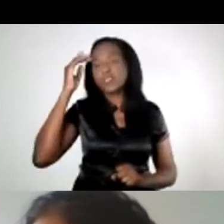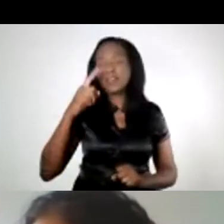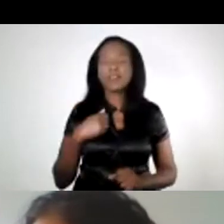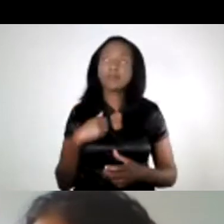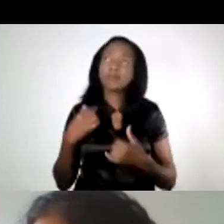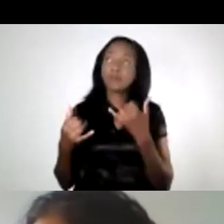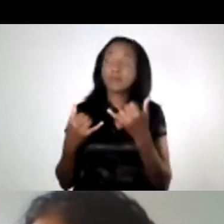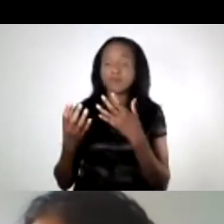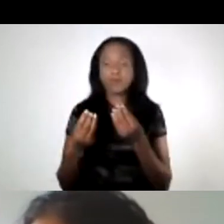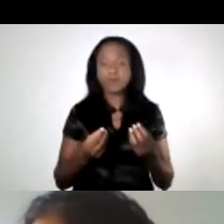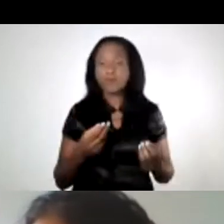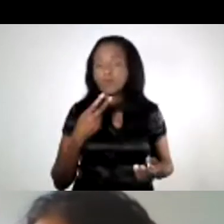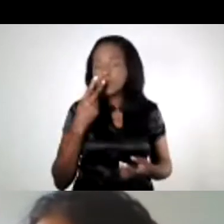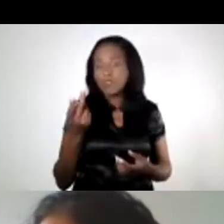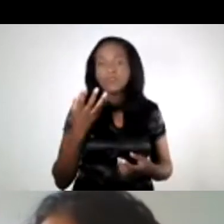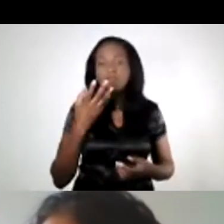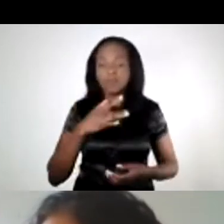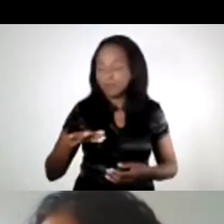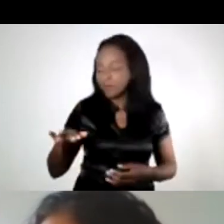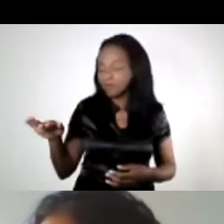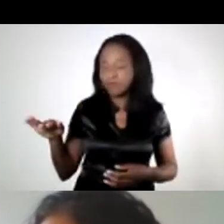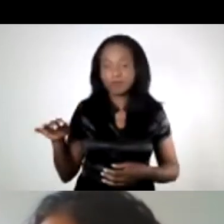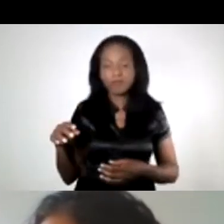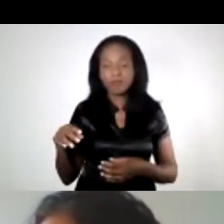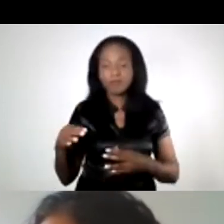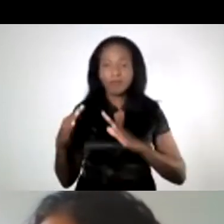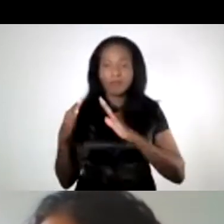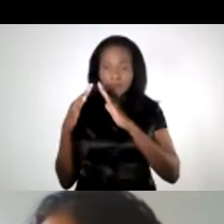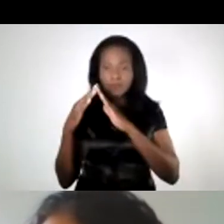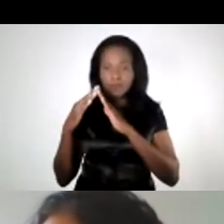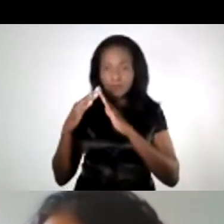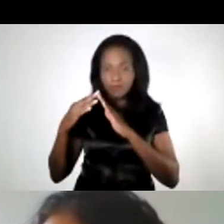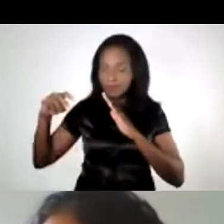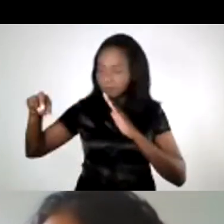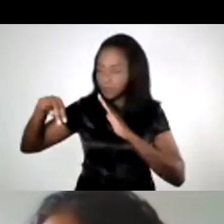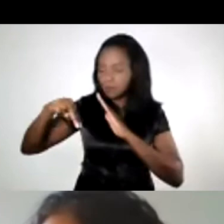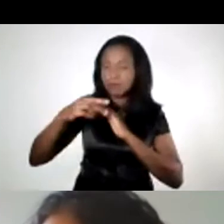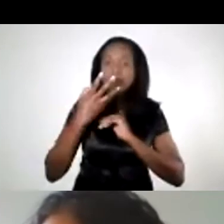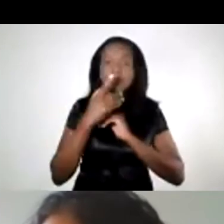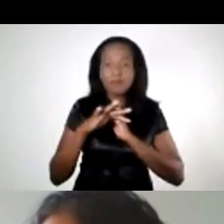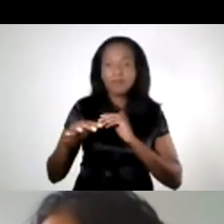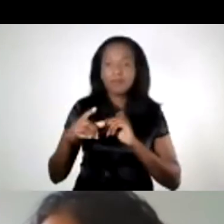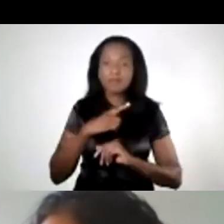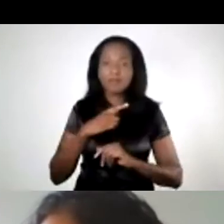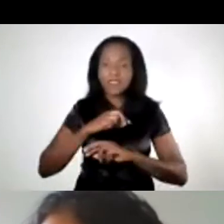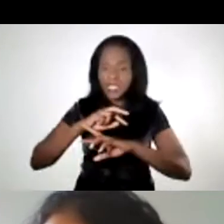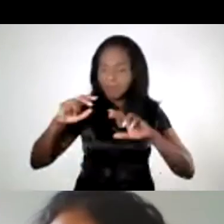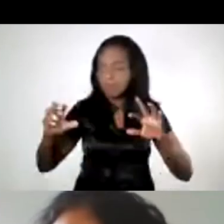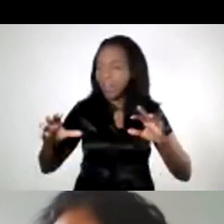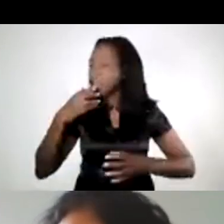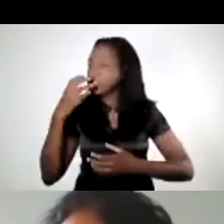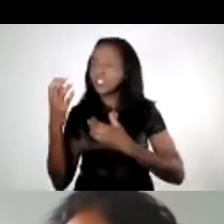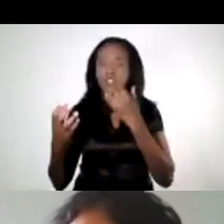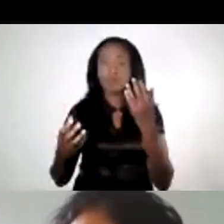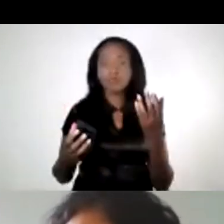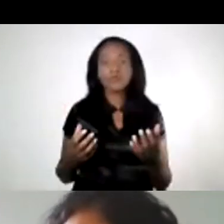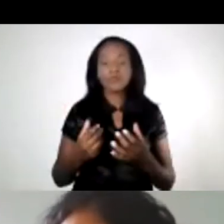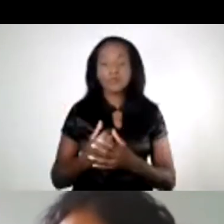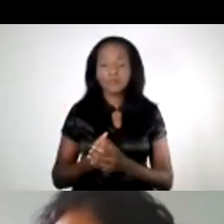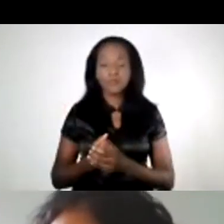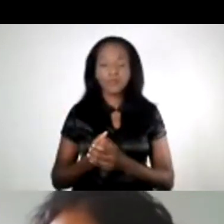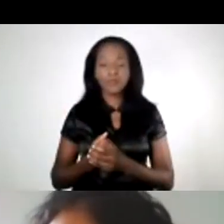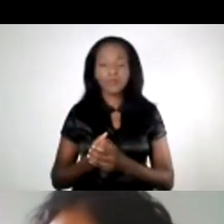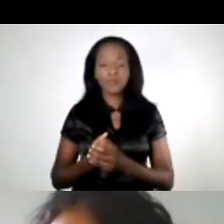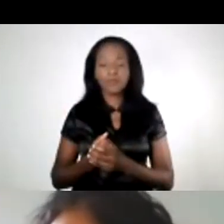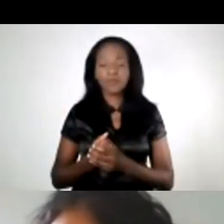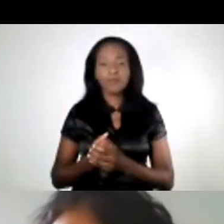assim, que passa as crianças na frente de casa, e lá tem vários pés de frutas, né? E a gente